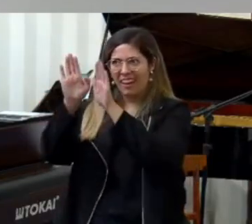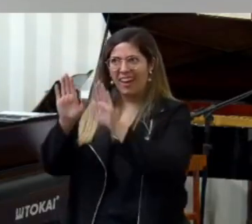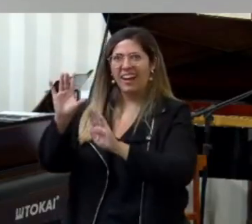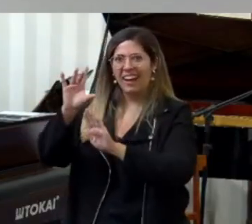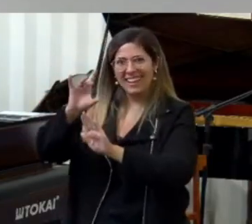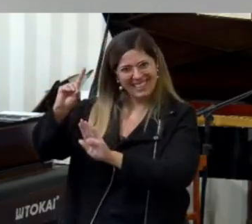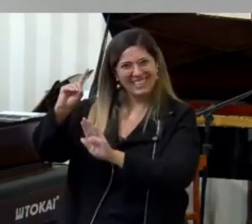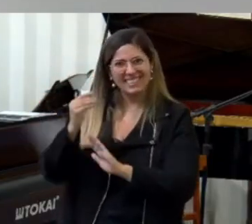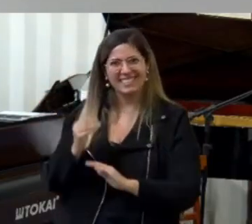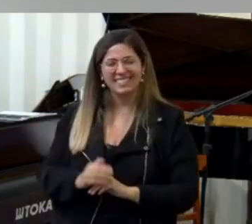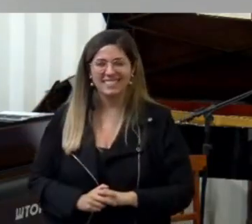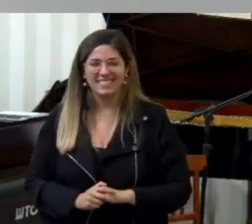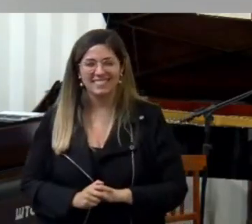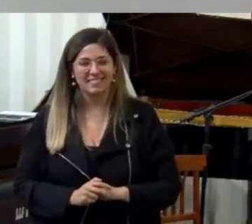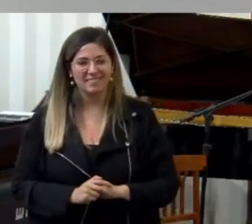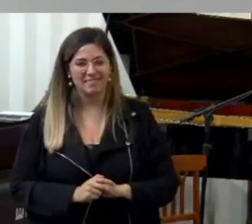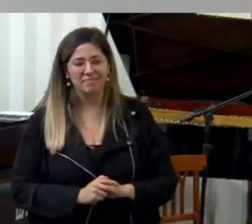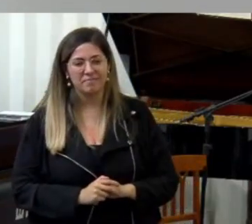Deus.